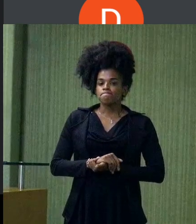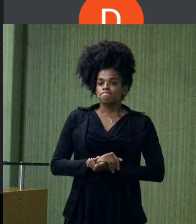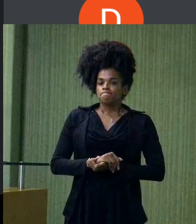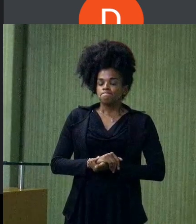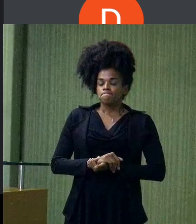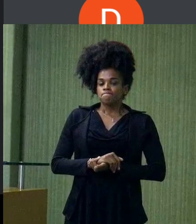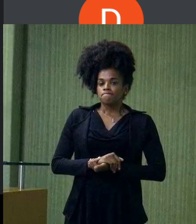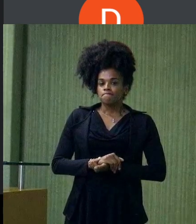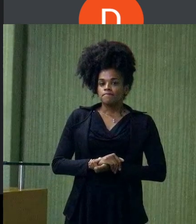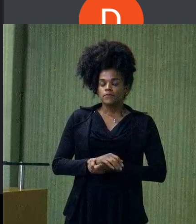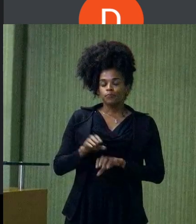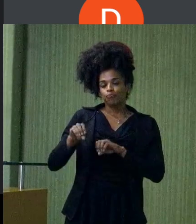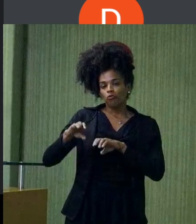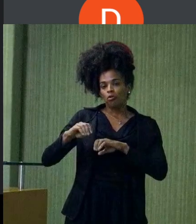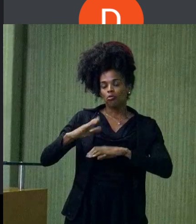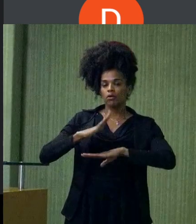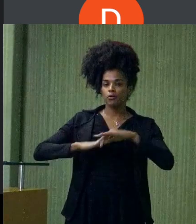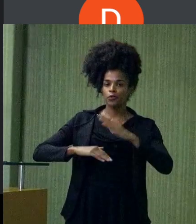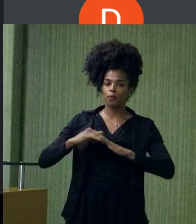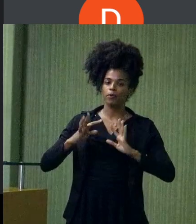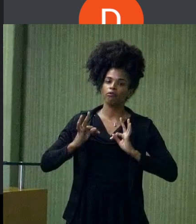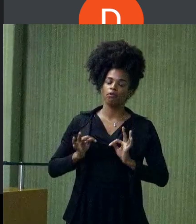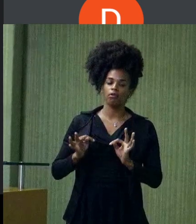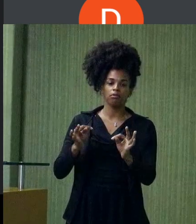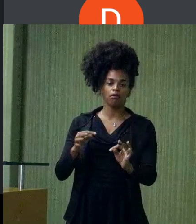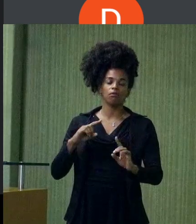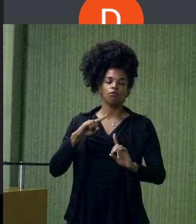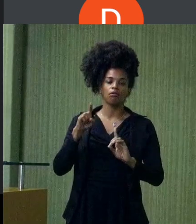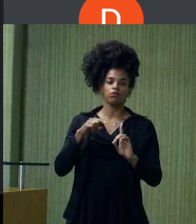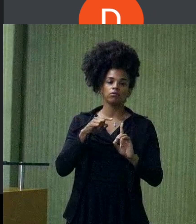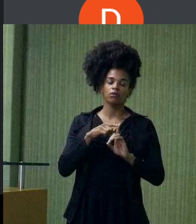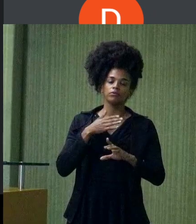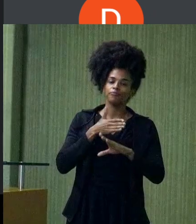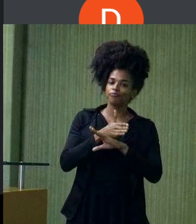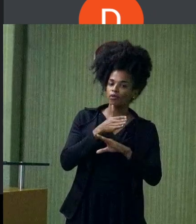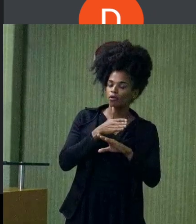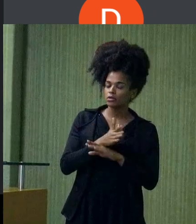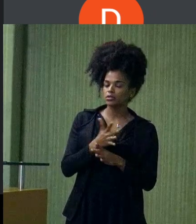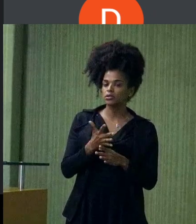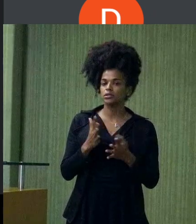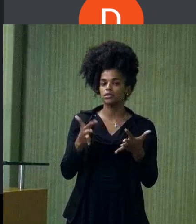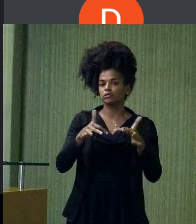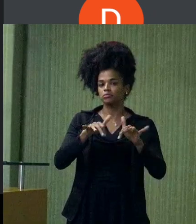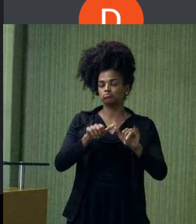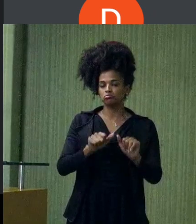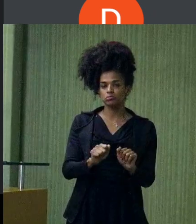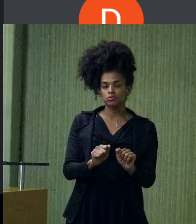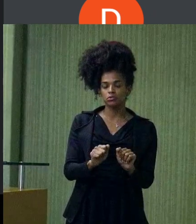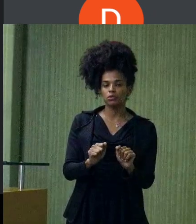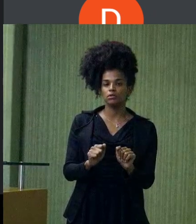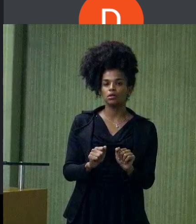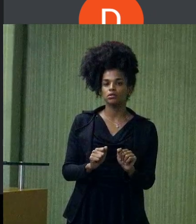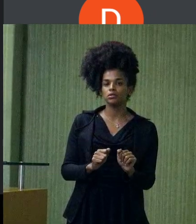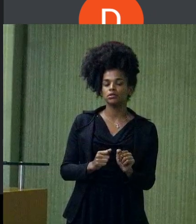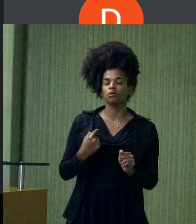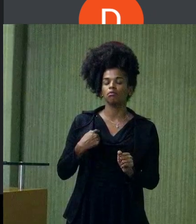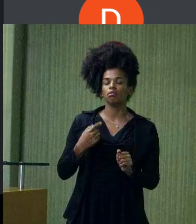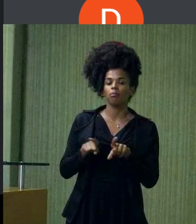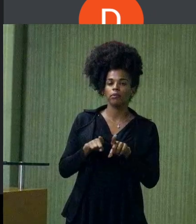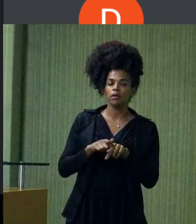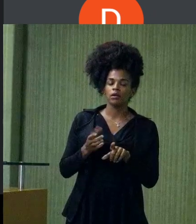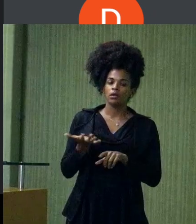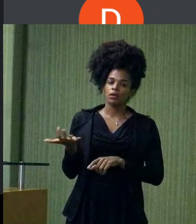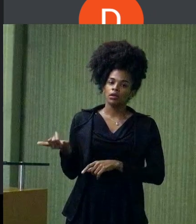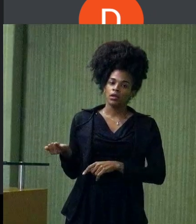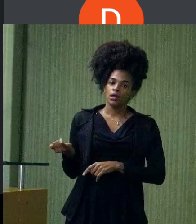e tecnológia a há dois objetivos um do acesso permanência conclusão e o seguinte que nós vamos ver sobre também a qualidade que é uma novidade